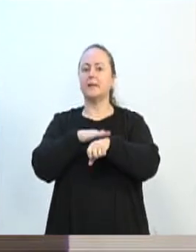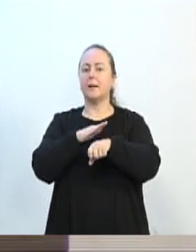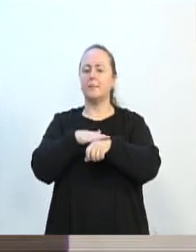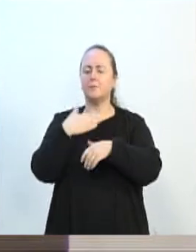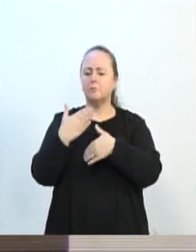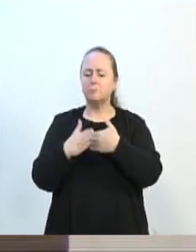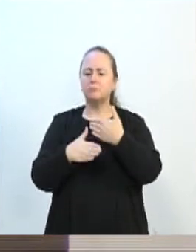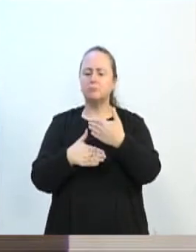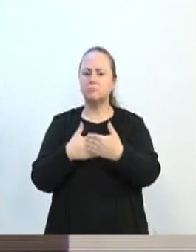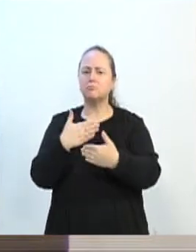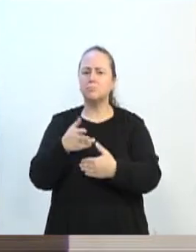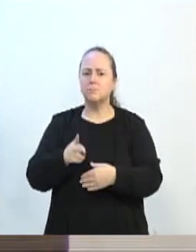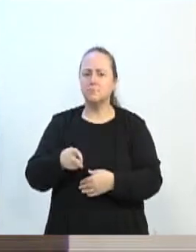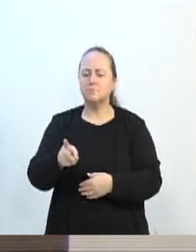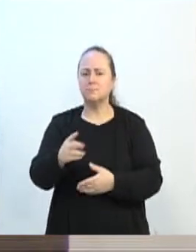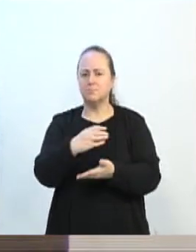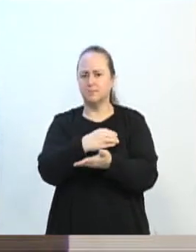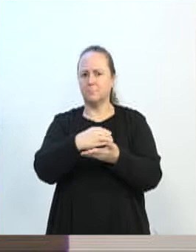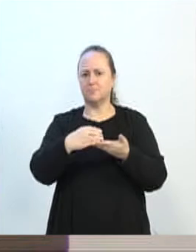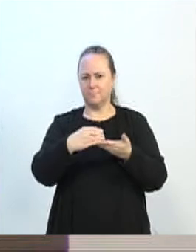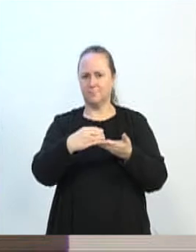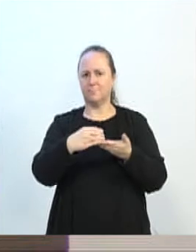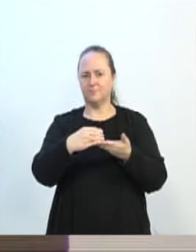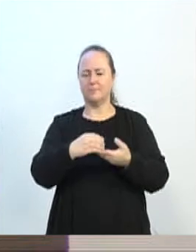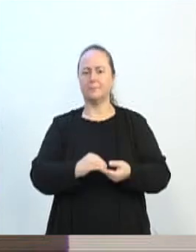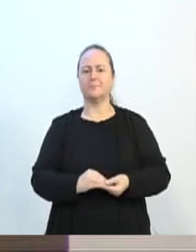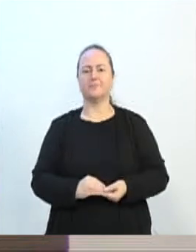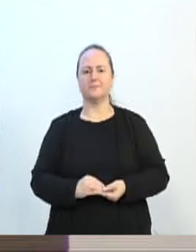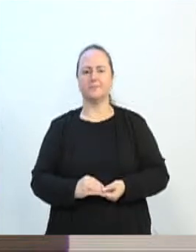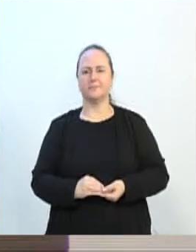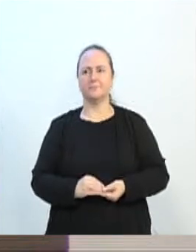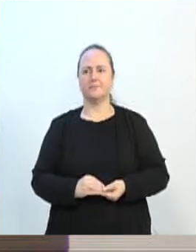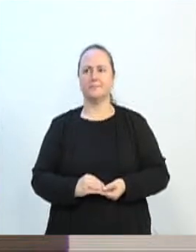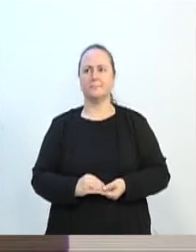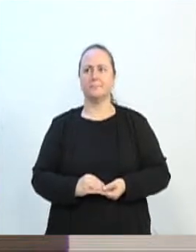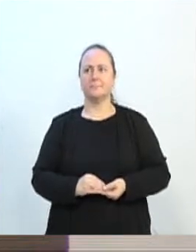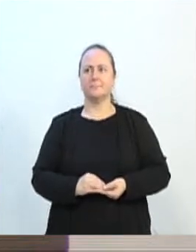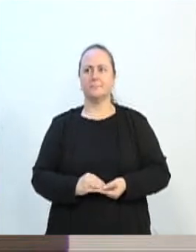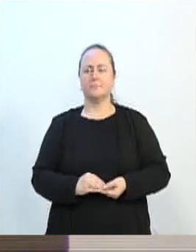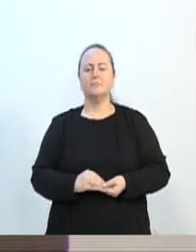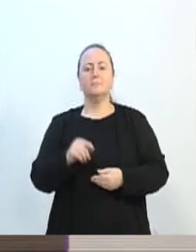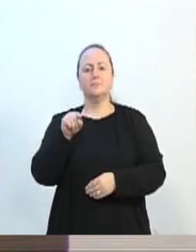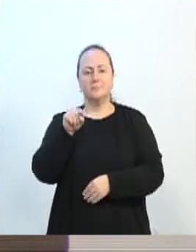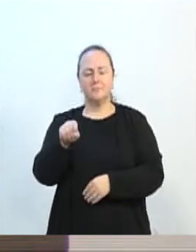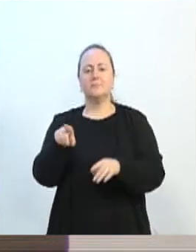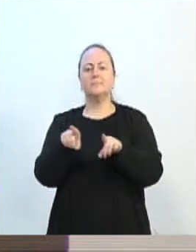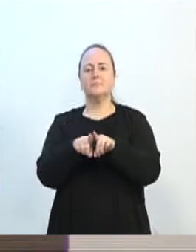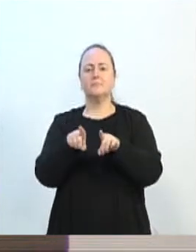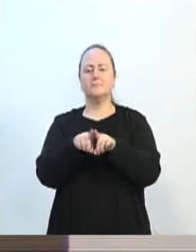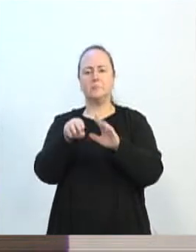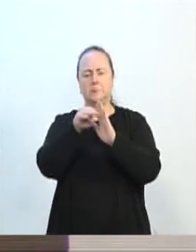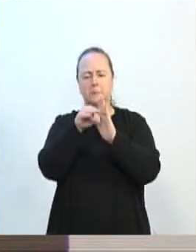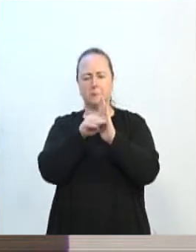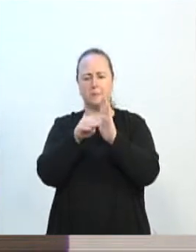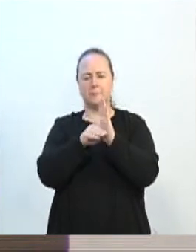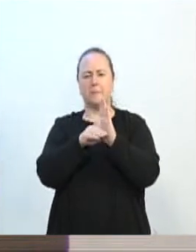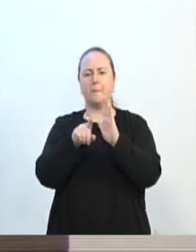havia sido colocado no cronograma inicialmente, além das contrapartidas já listadas no então